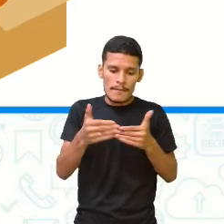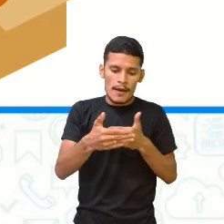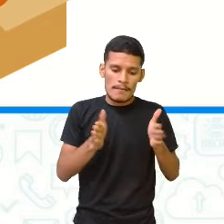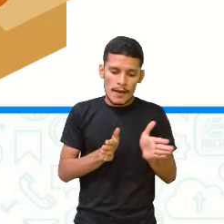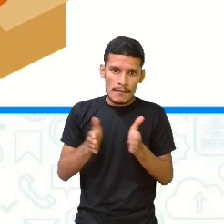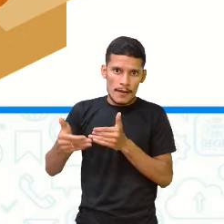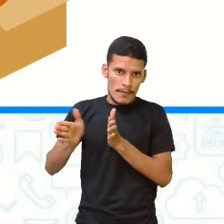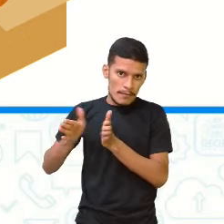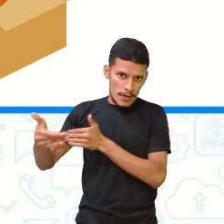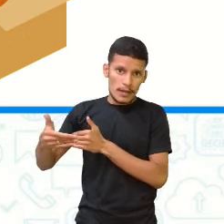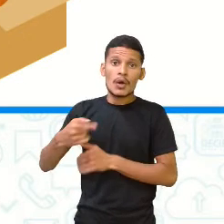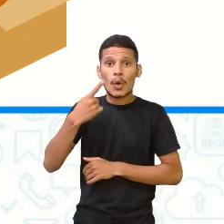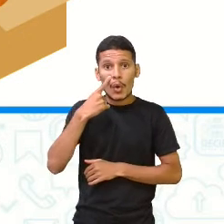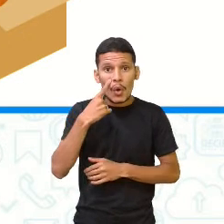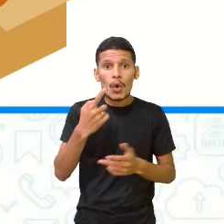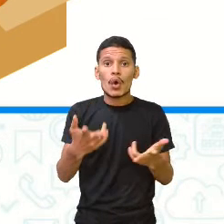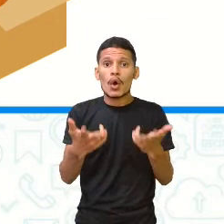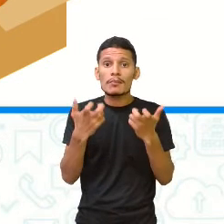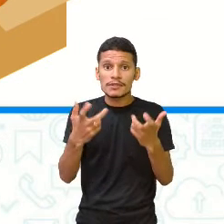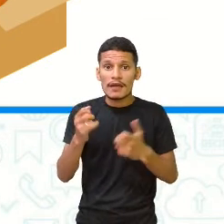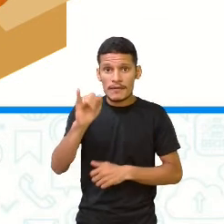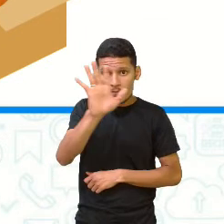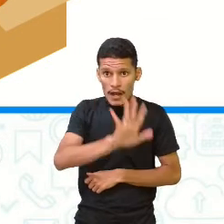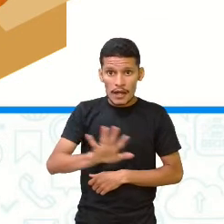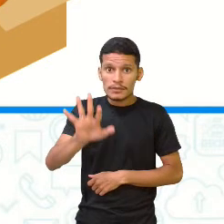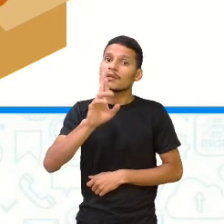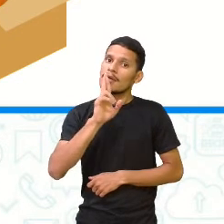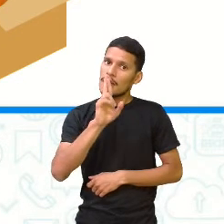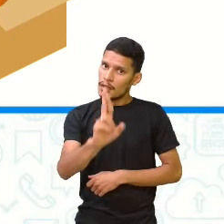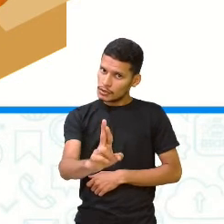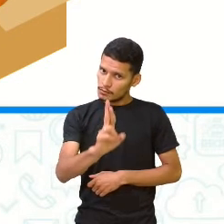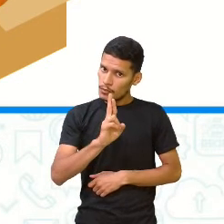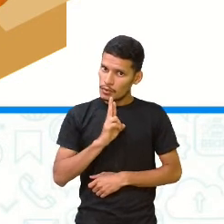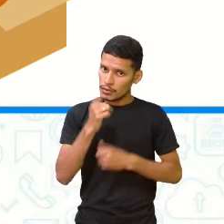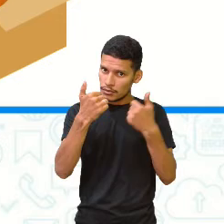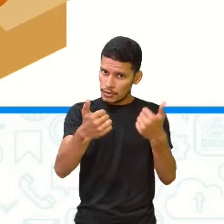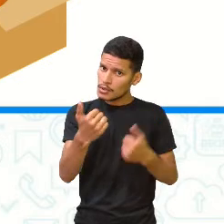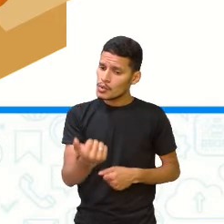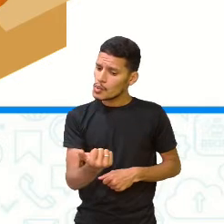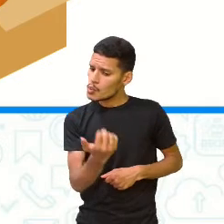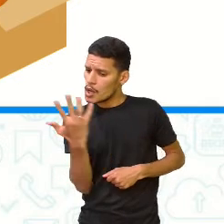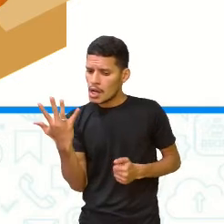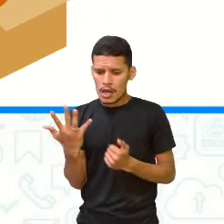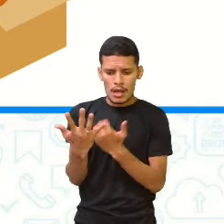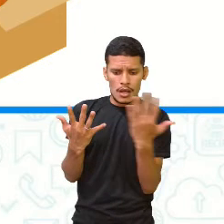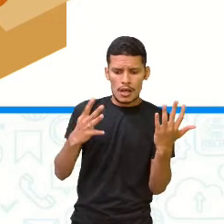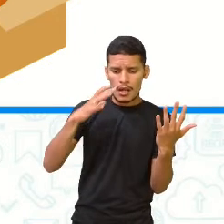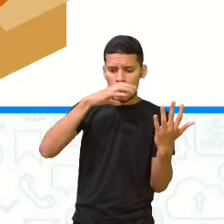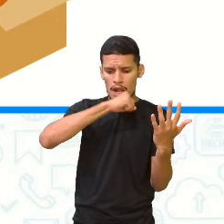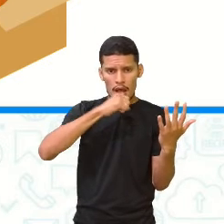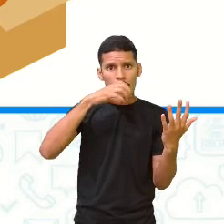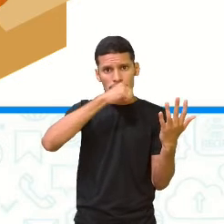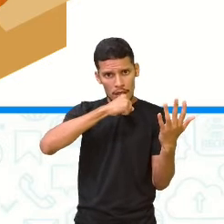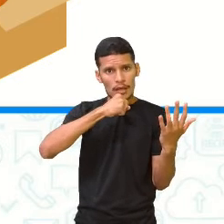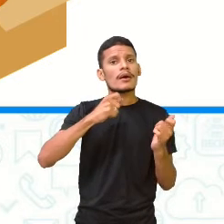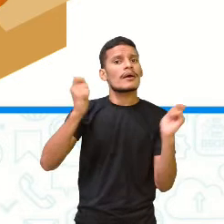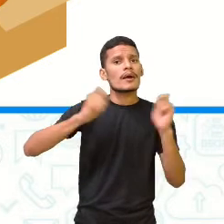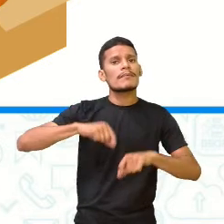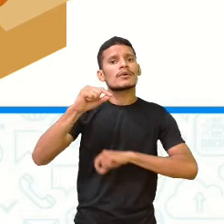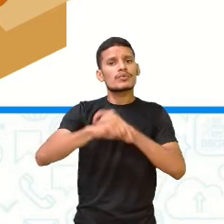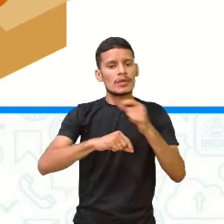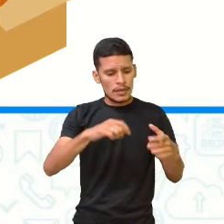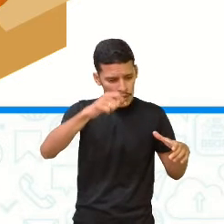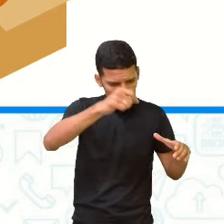observa a imagem e me responde. Quantas laranjas couberam em